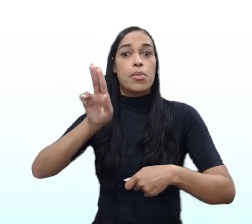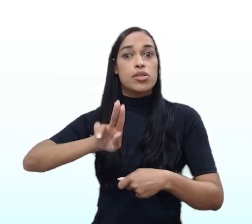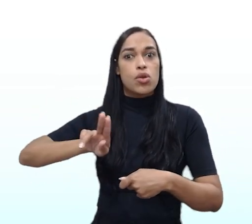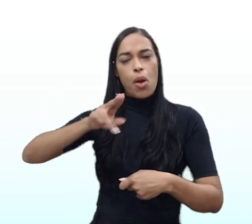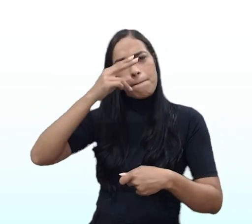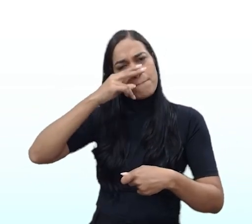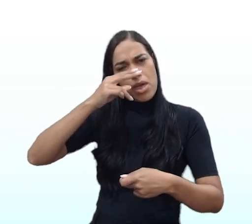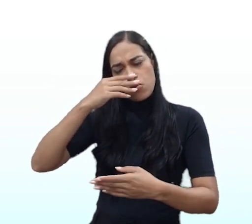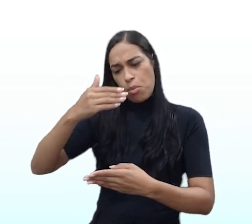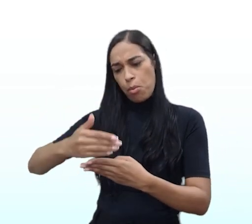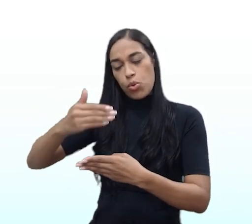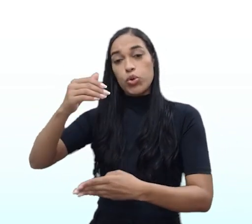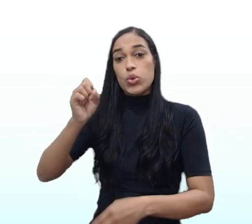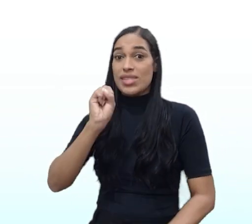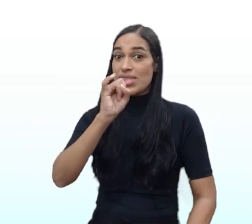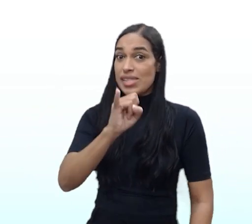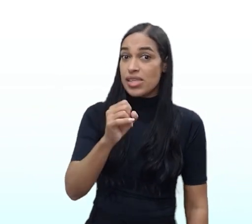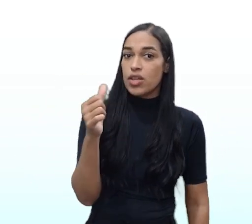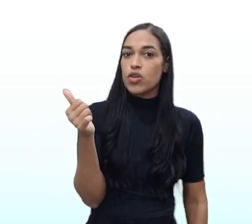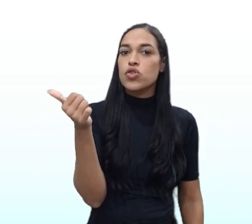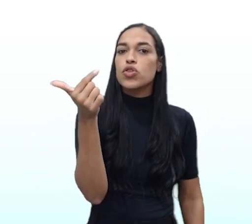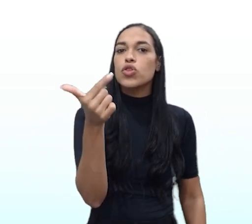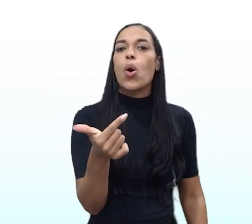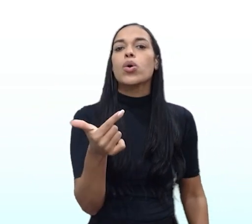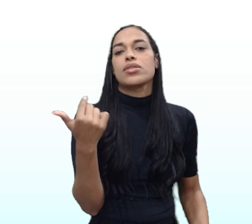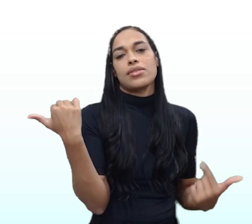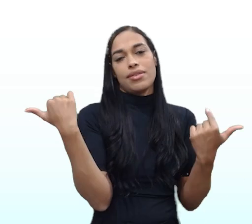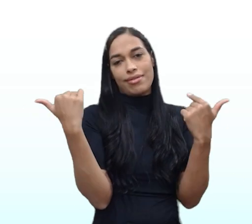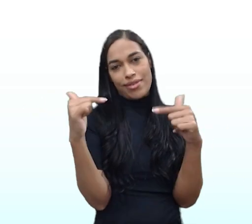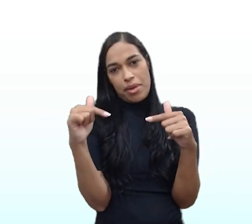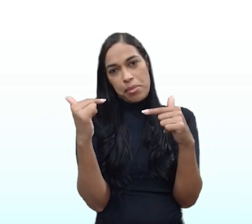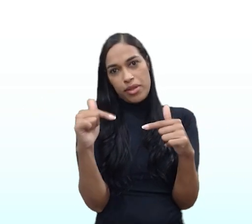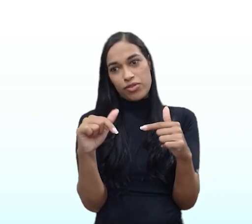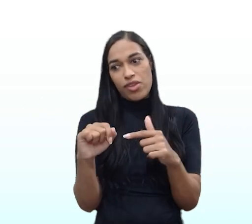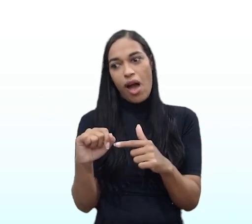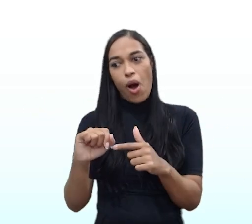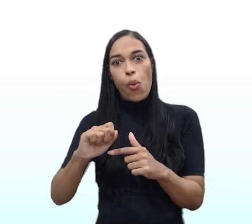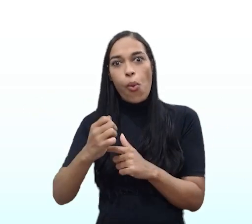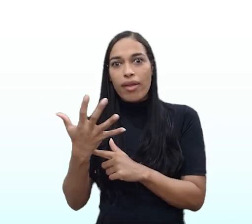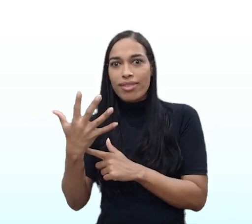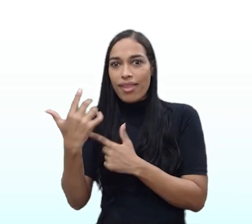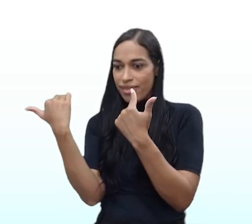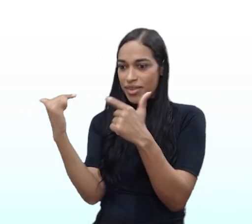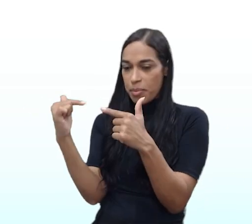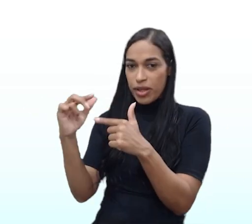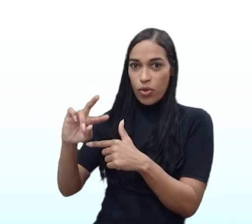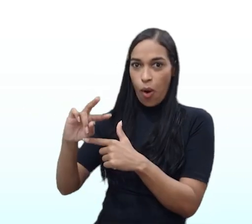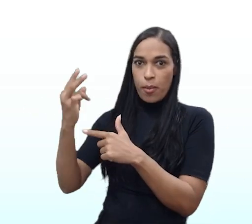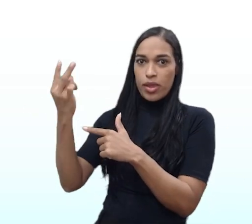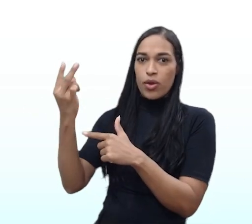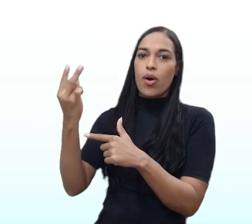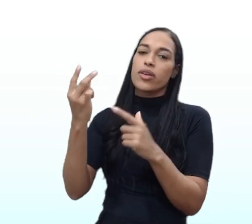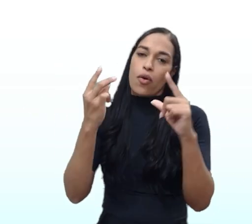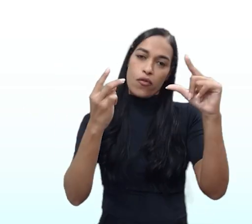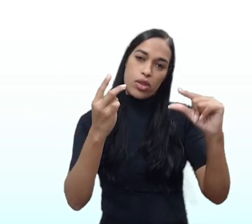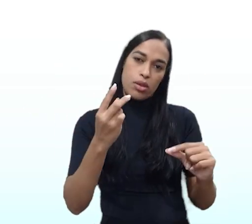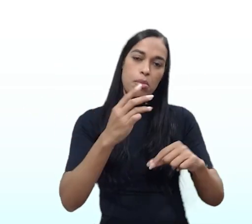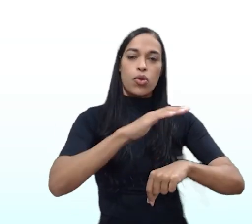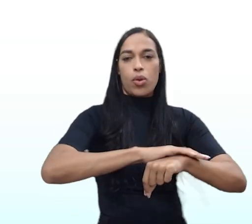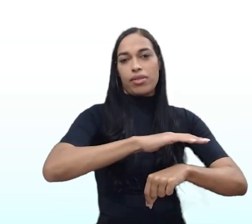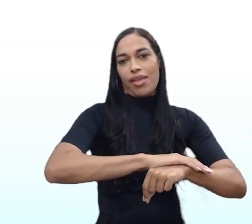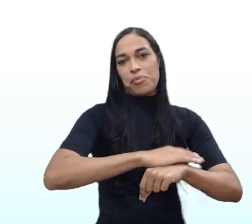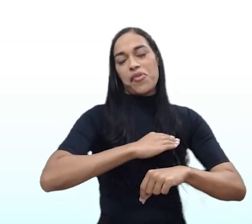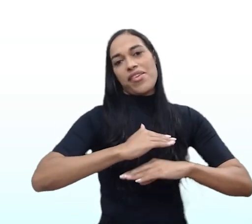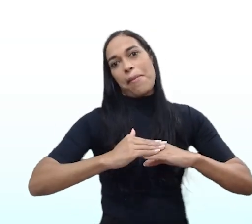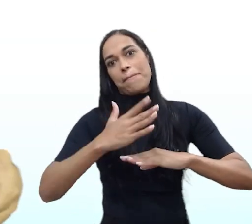necessários para a construção desse mesmo muro se fosse utilizado 12 operários? Olha, eu aumentei o número de operários, eu vou diminuir o meu